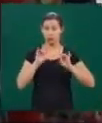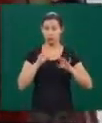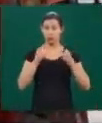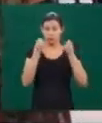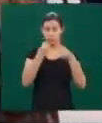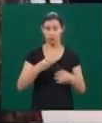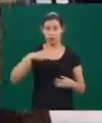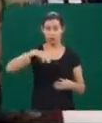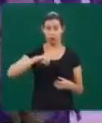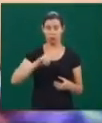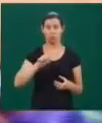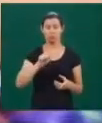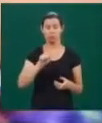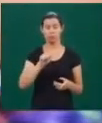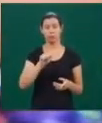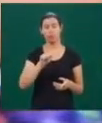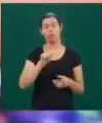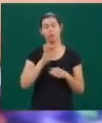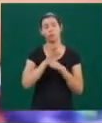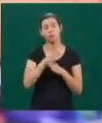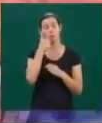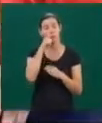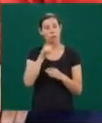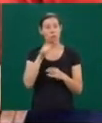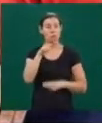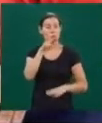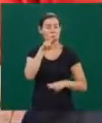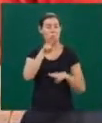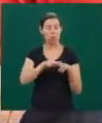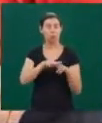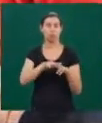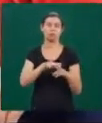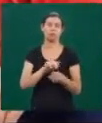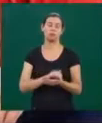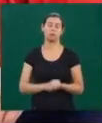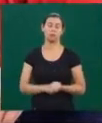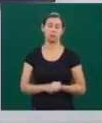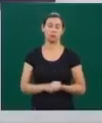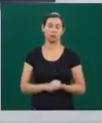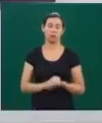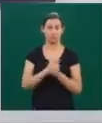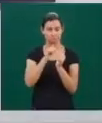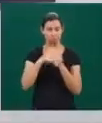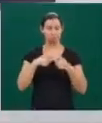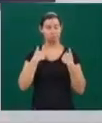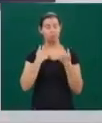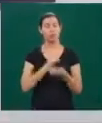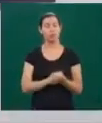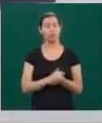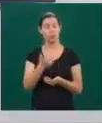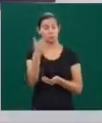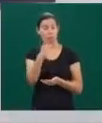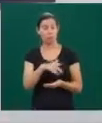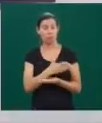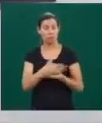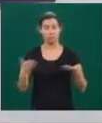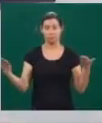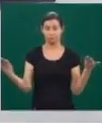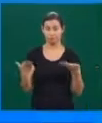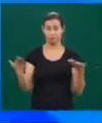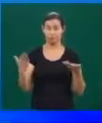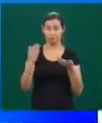pode ser uma ferramenta de resgate da vida e da autoestima de mulheres que estão presas. Tem muito mais, o TVO Notícias está no